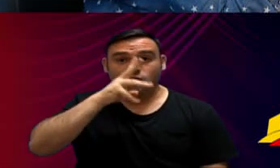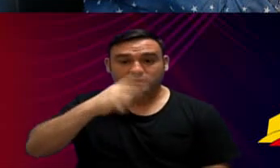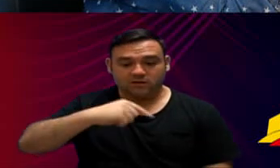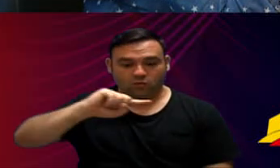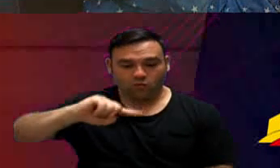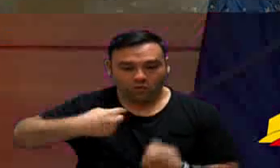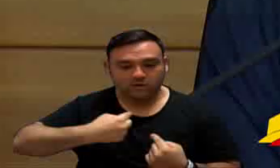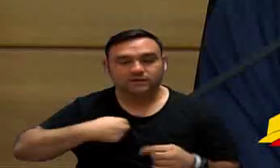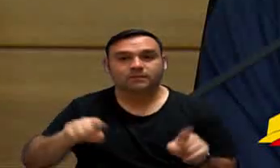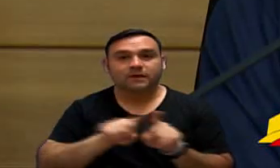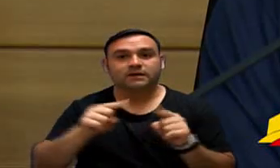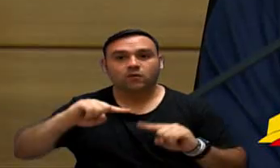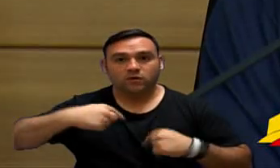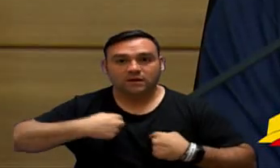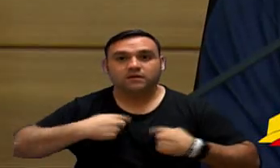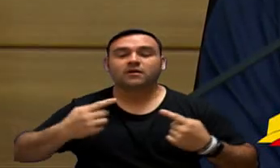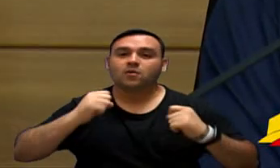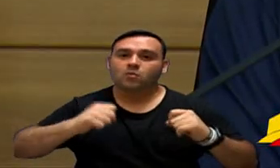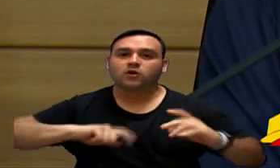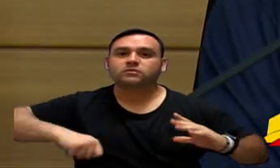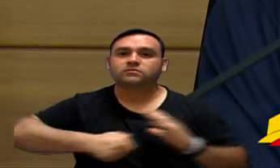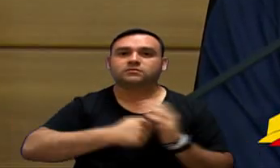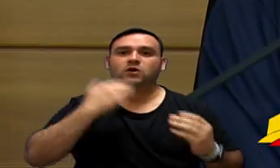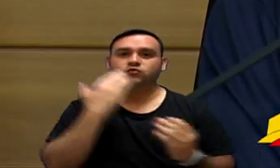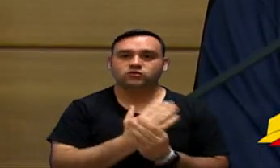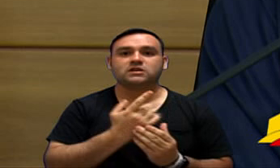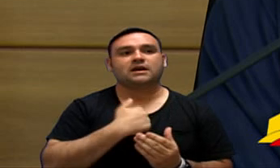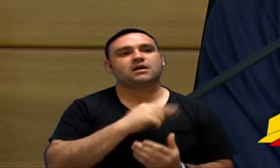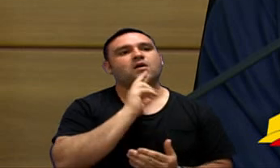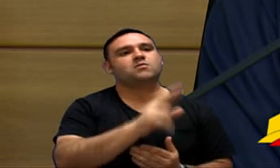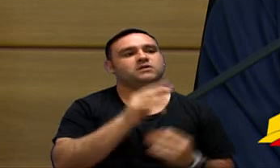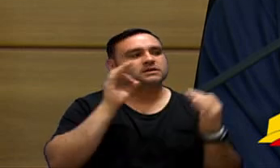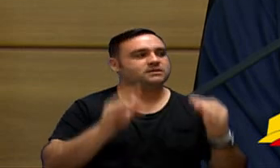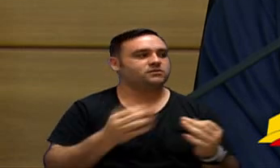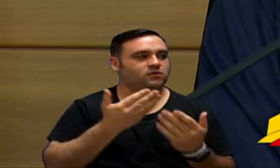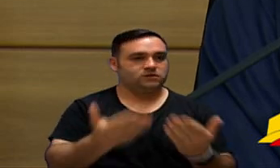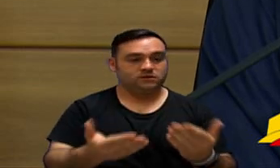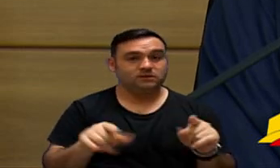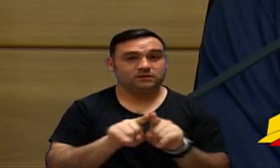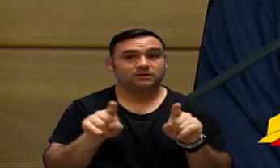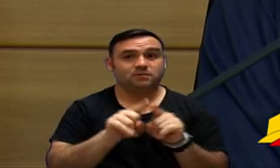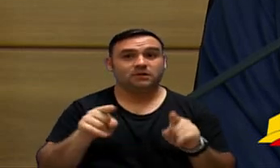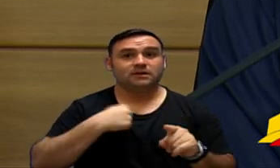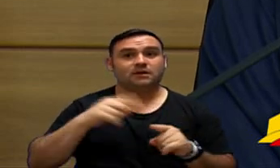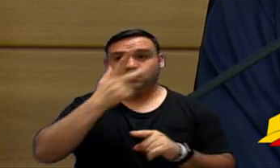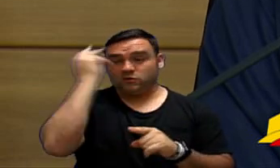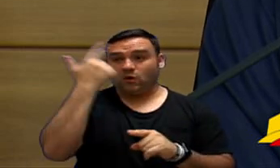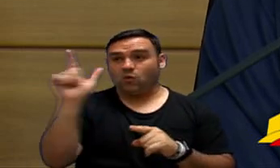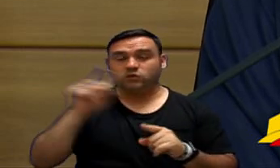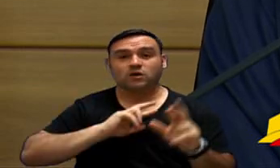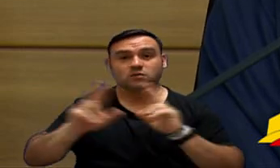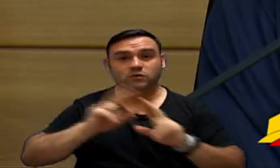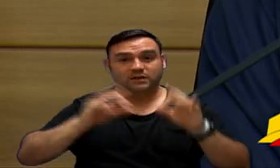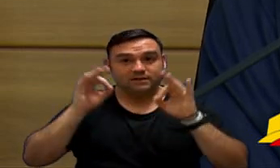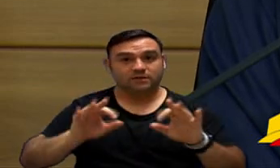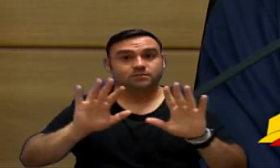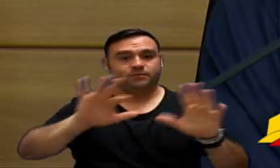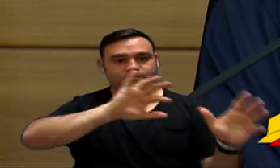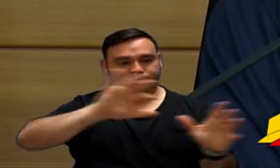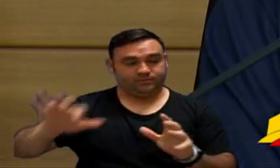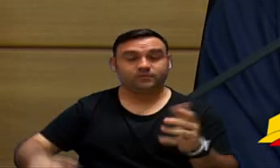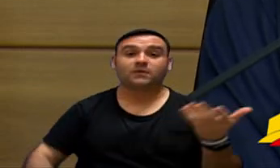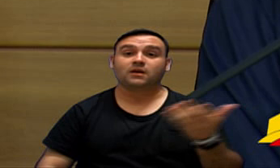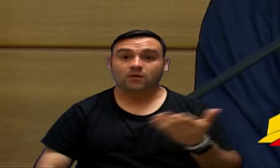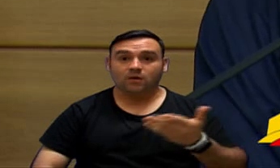acusação, alguma coisa em relação à minha pessoa, a senhora ingresse na justiça, que lá eu vou responder adequadamente a senhora e qualquer outra pessoa. Agora, voltando aqui, eu não estou